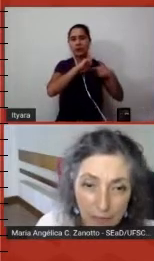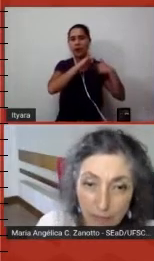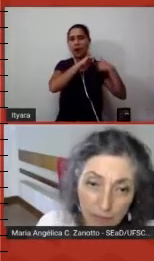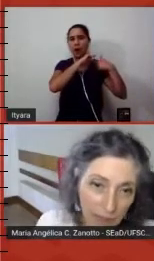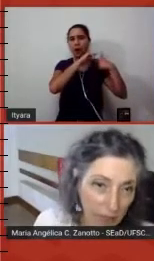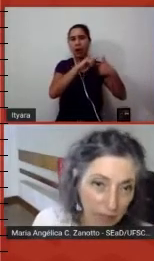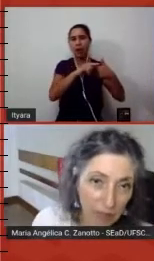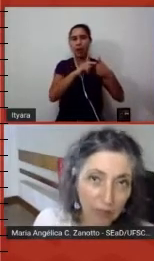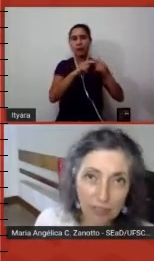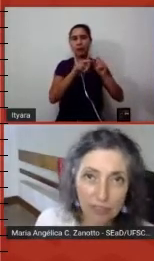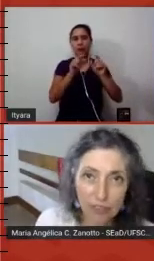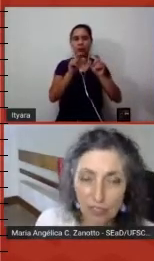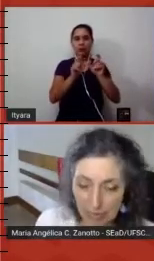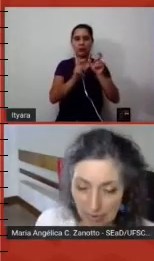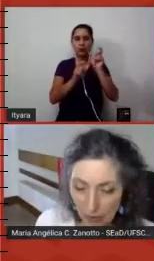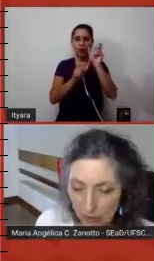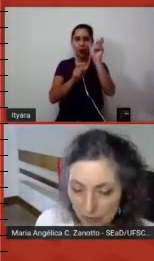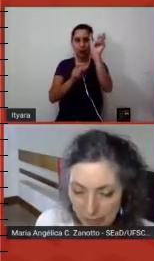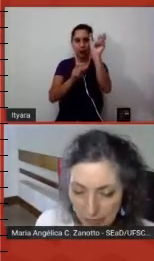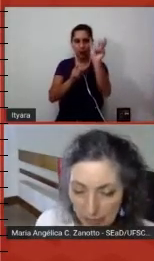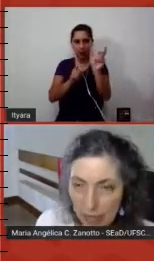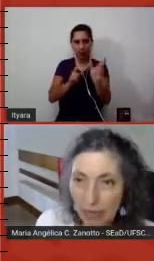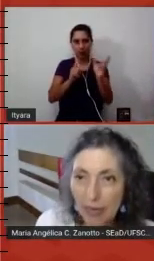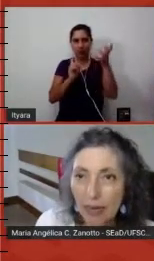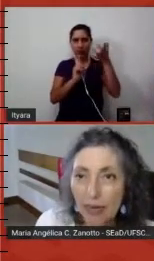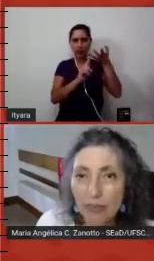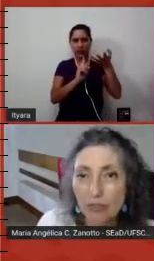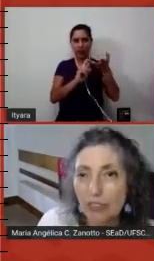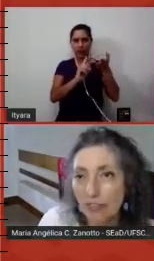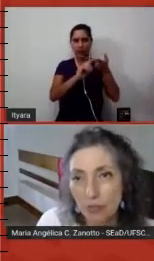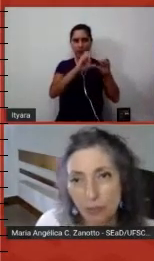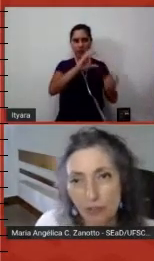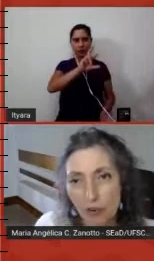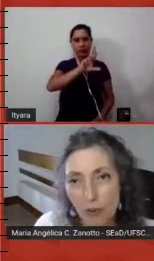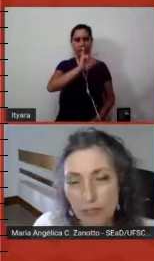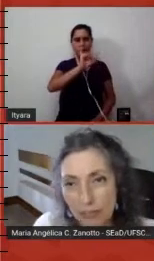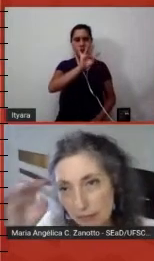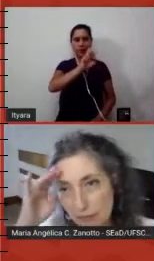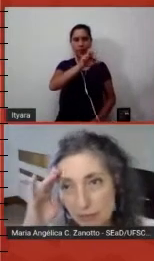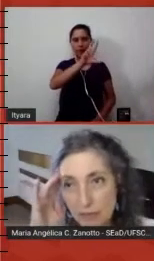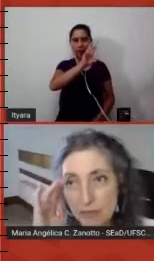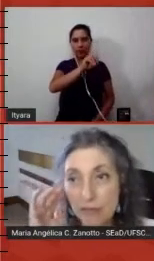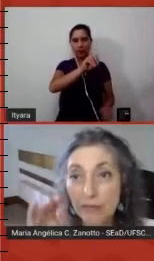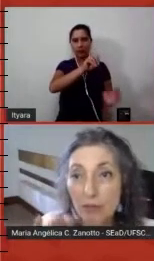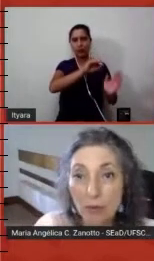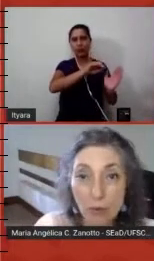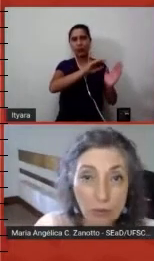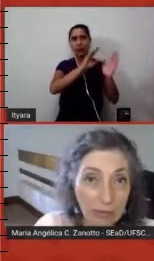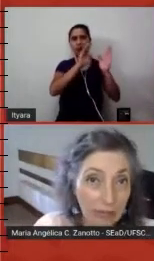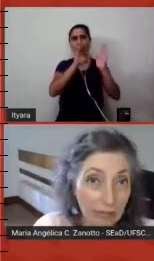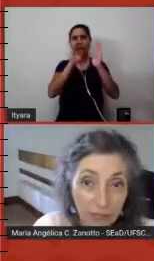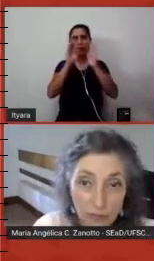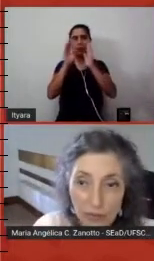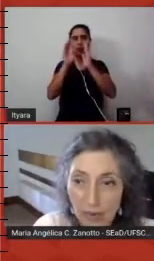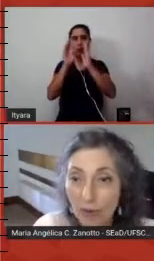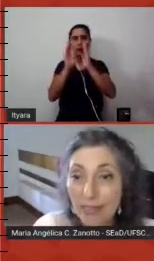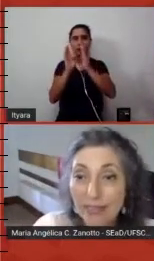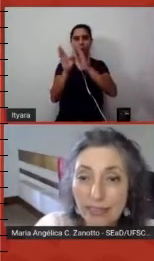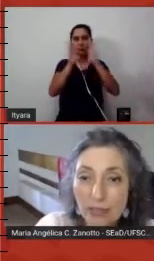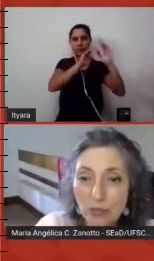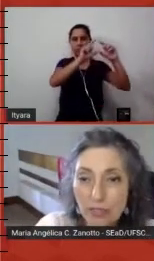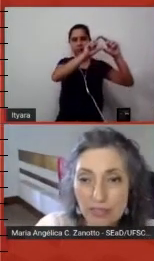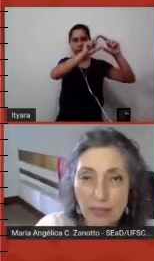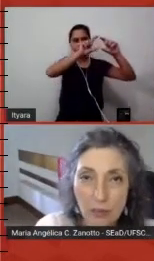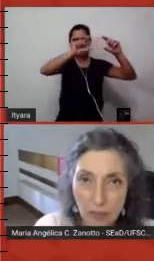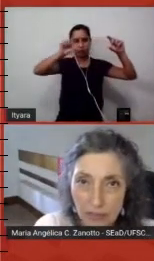colocados numa vertical, né? Os níveis de performance ou na horizontal